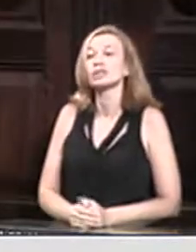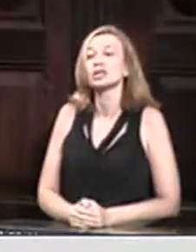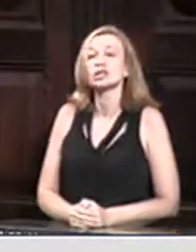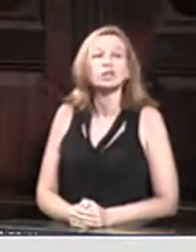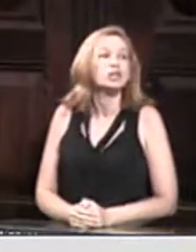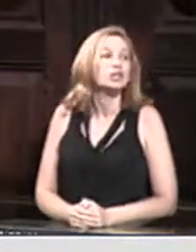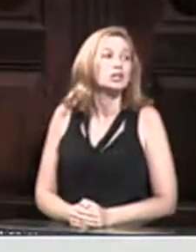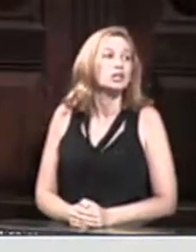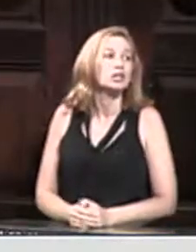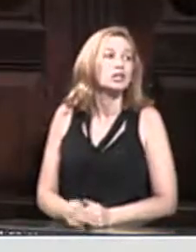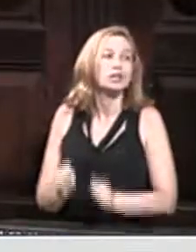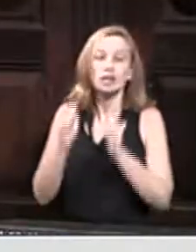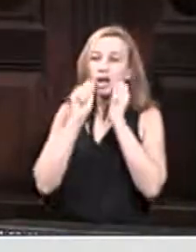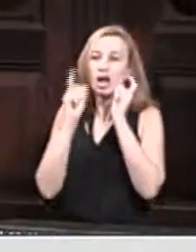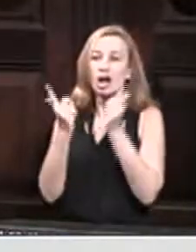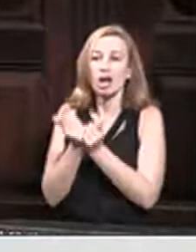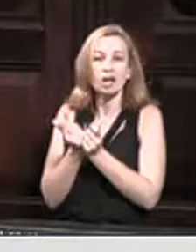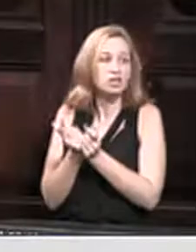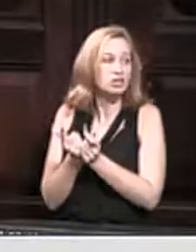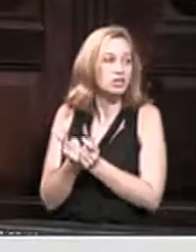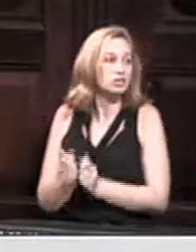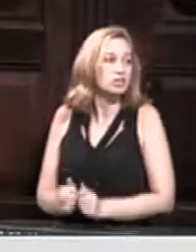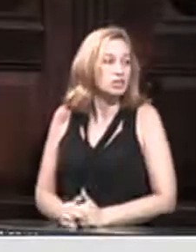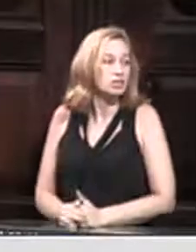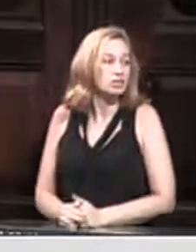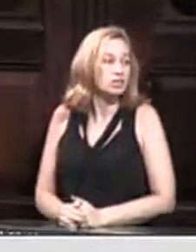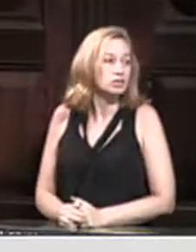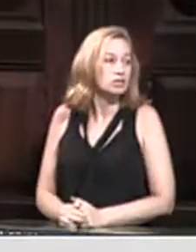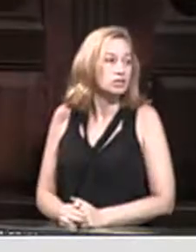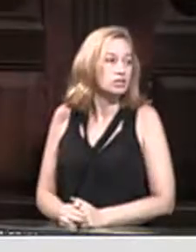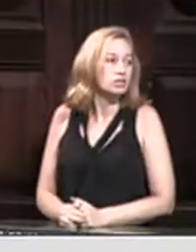E o plenário decide.